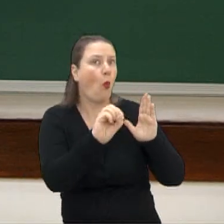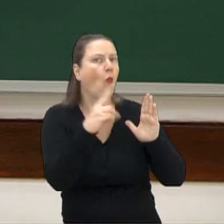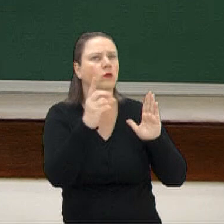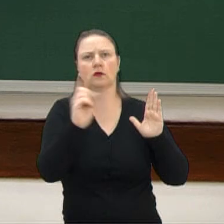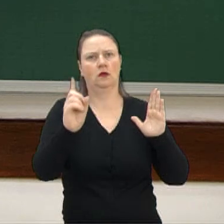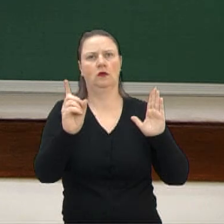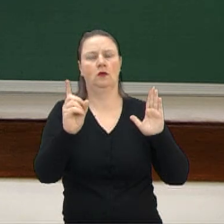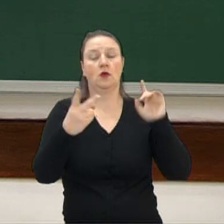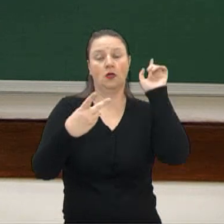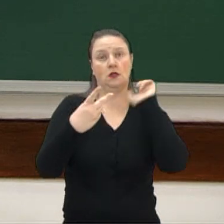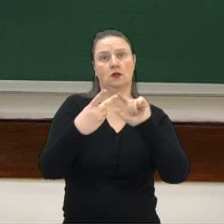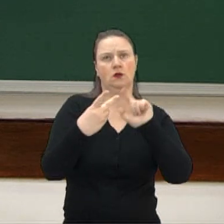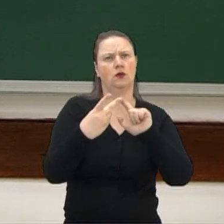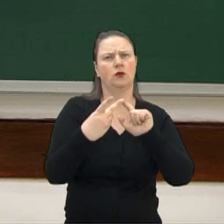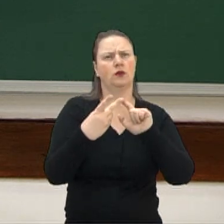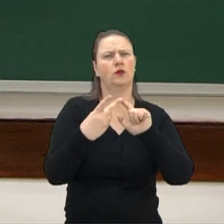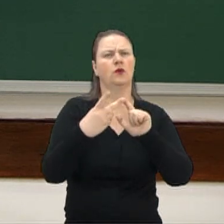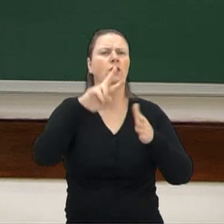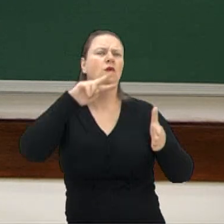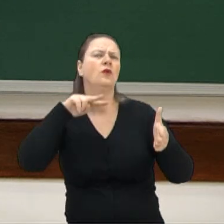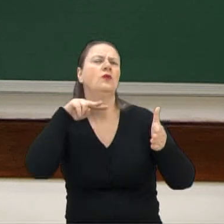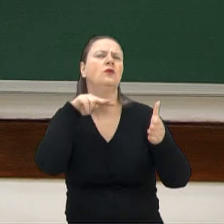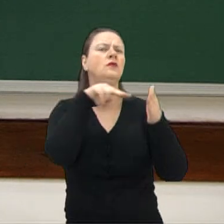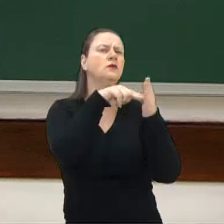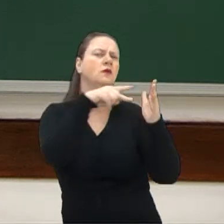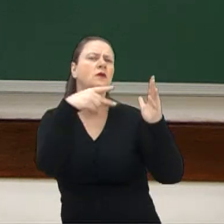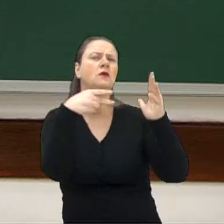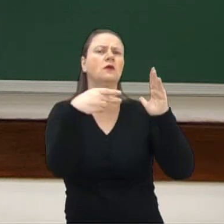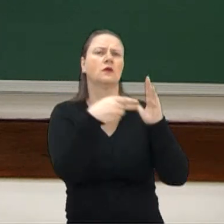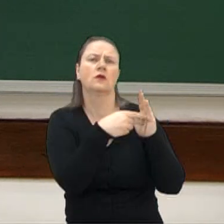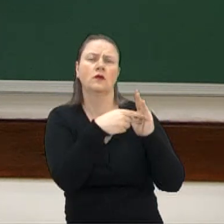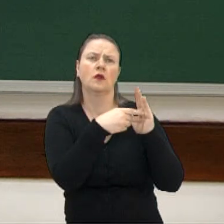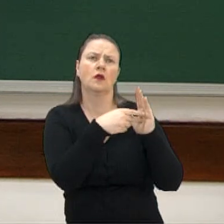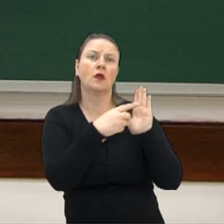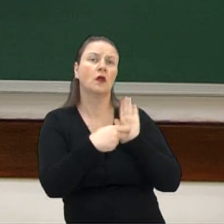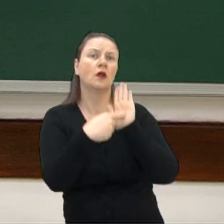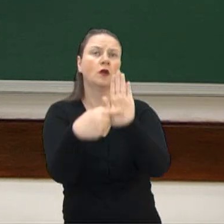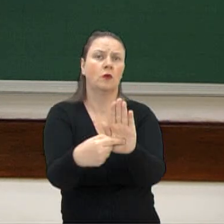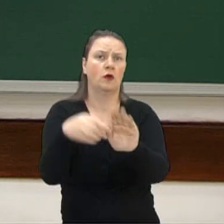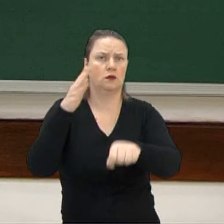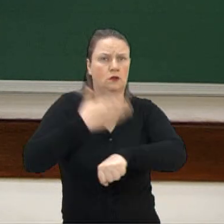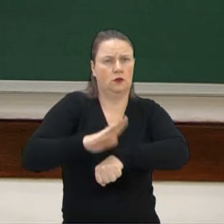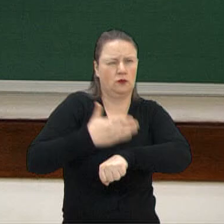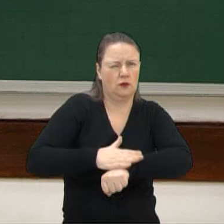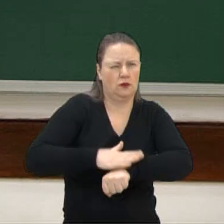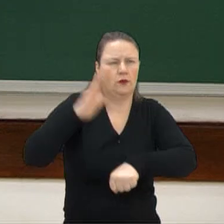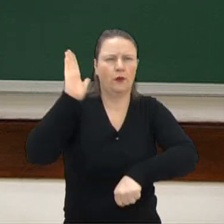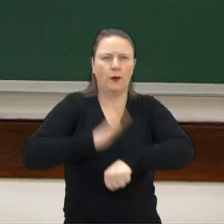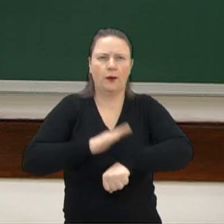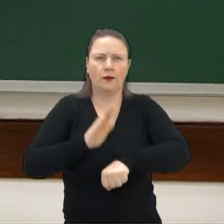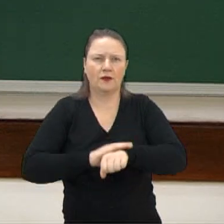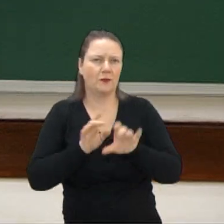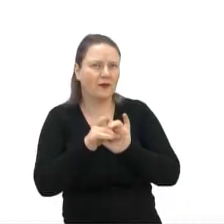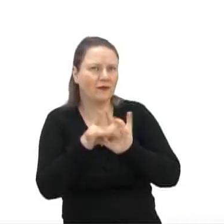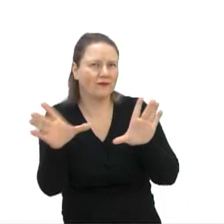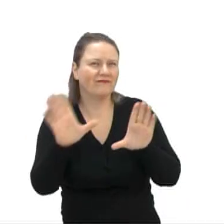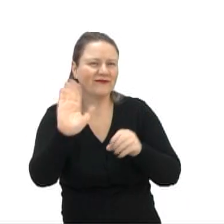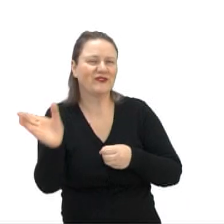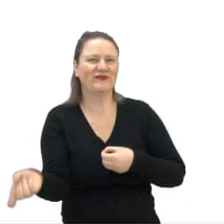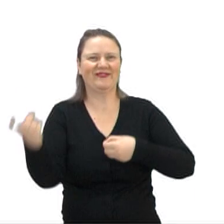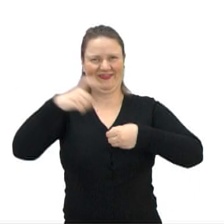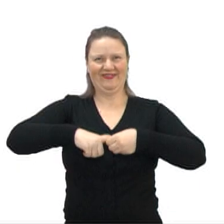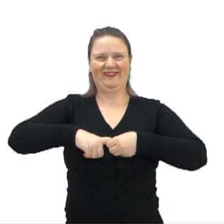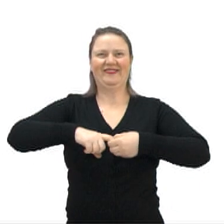você diz qual é o sentido que elas passam na questão. Um tempinho para vocês fazerem isso e volto para a gente continuar.